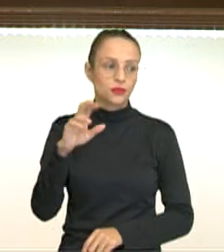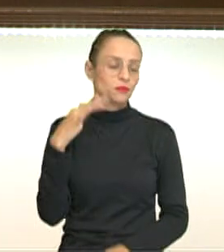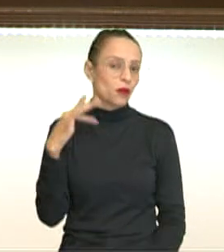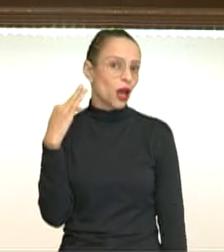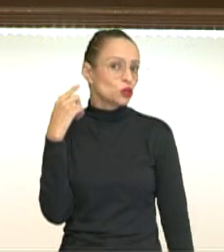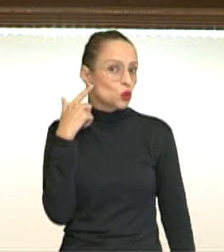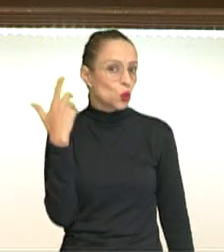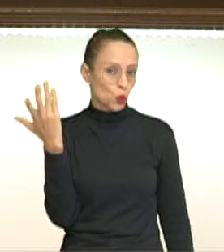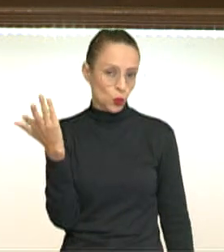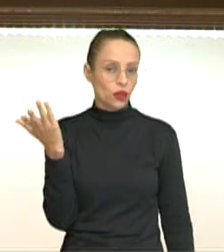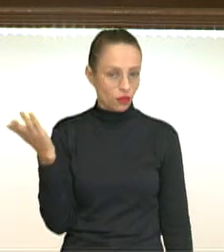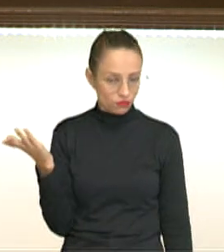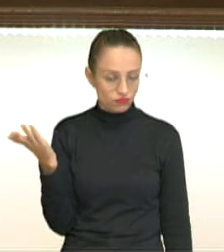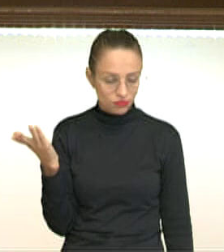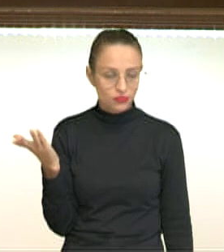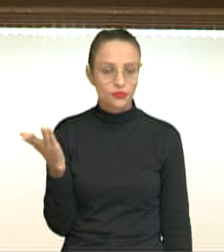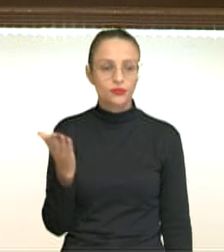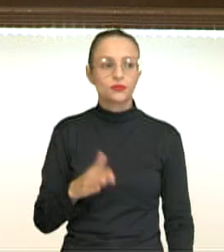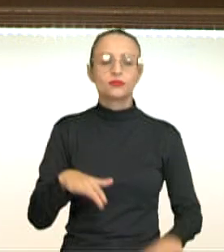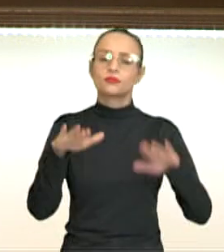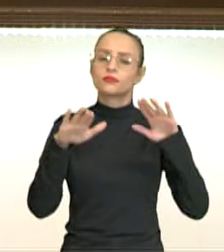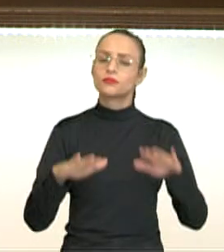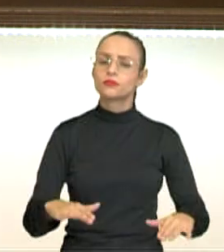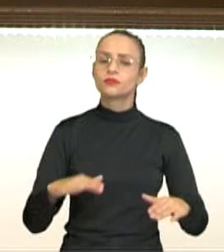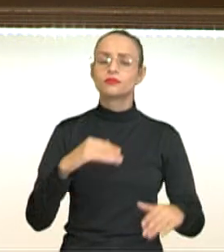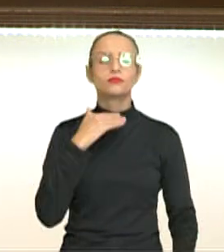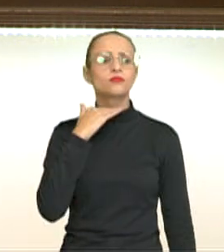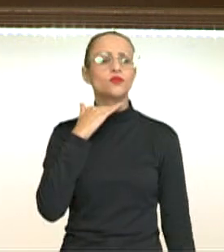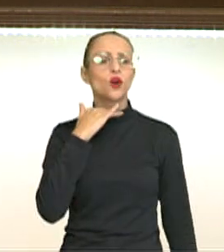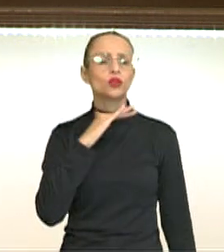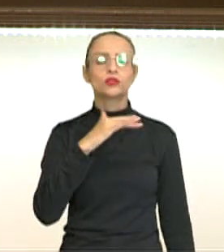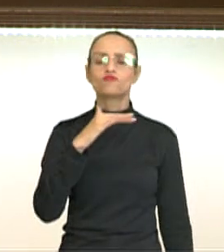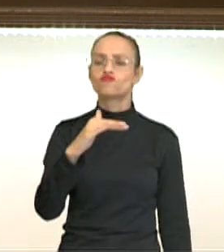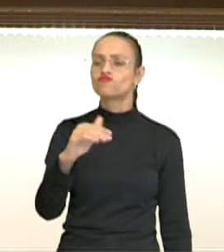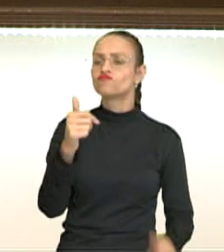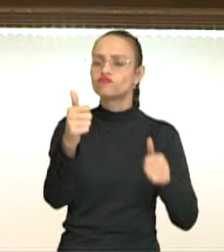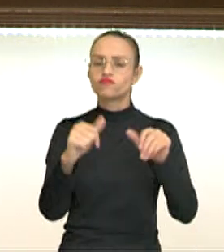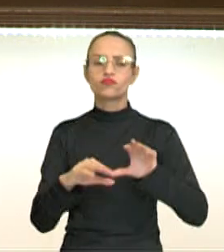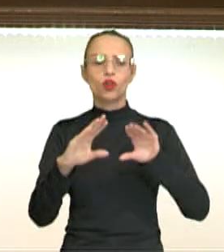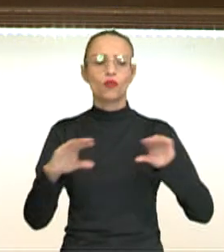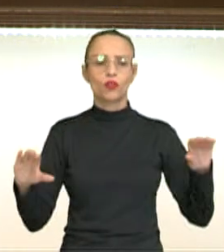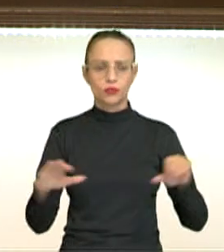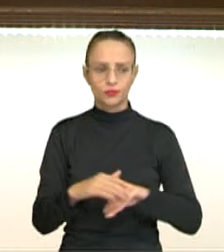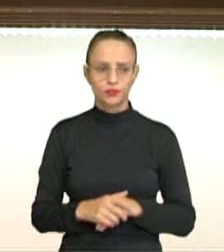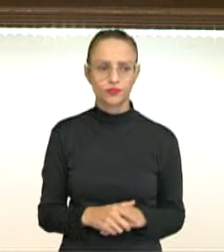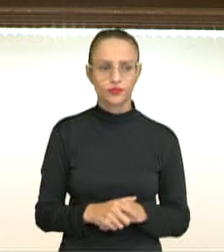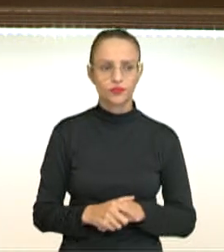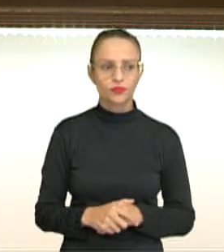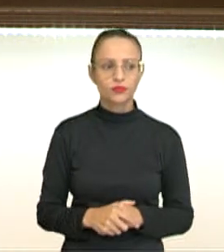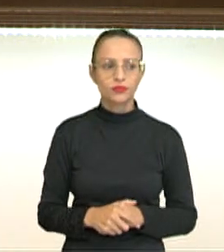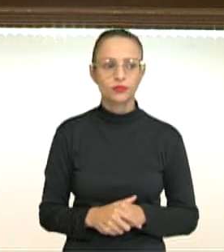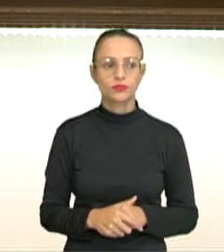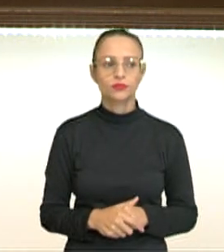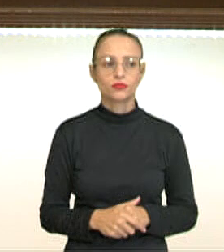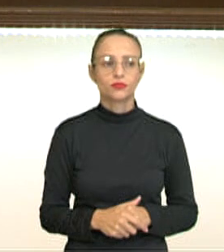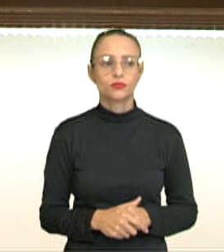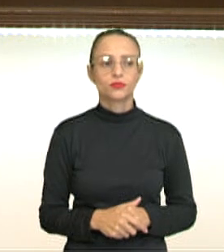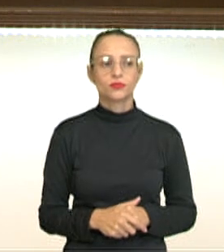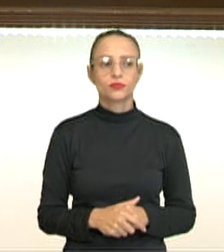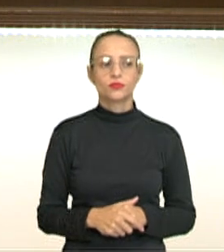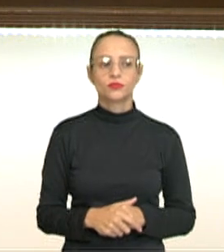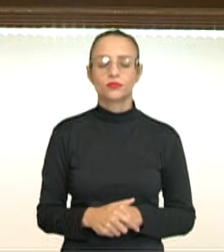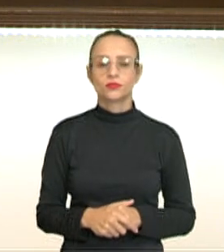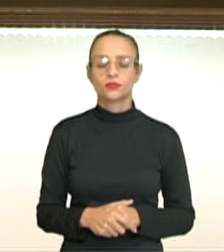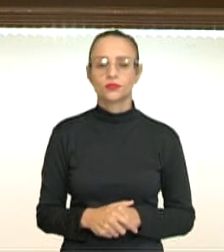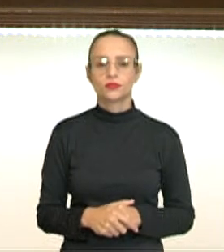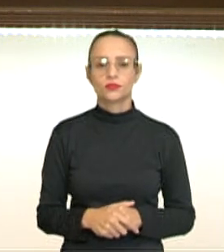machuca o ouvido das pessoas, né? Então, falar num tom de voz bom, confortável, para que as pessoas te ouçam. Falar para todos